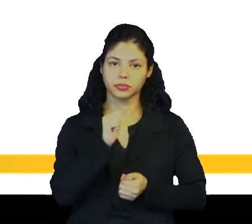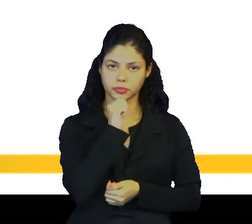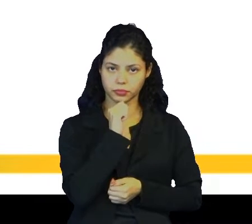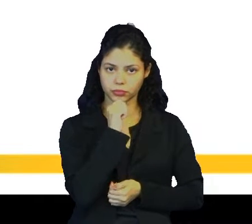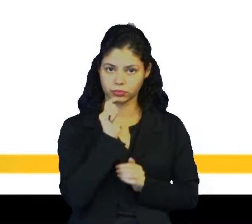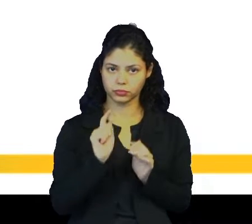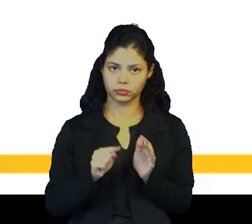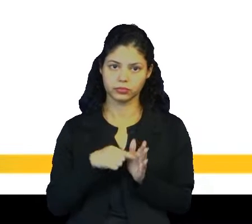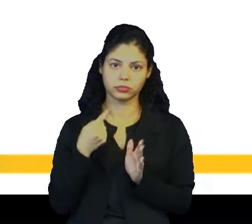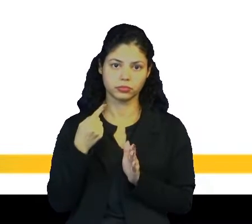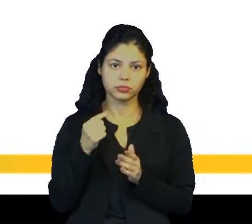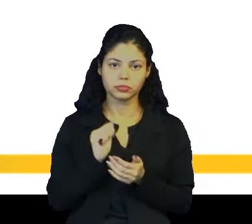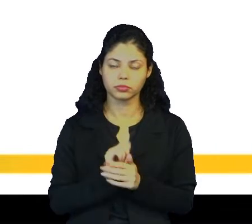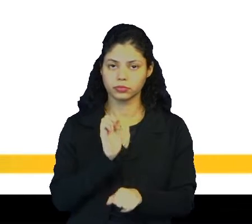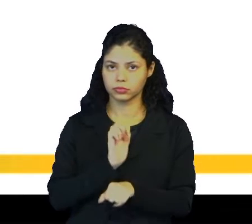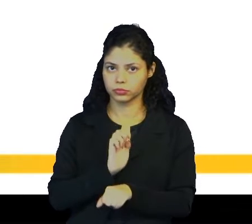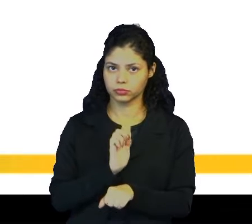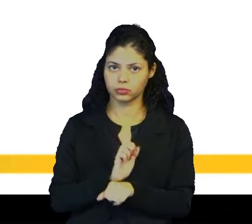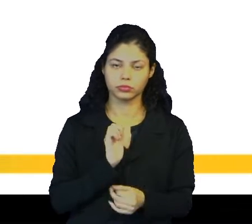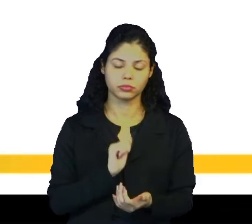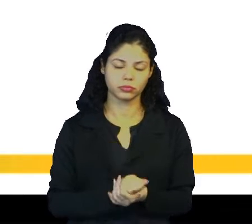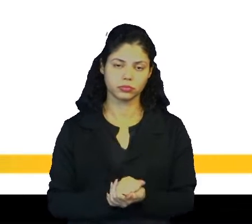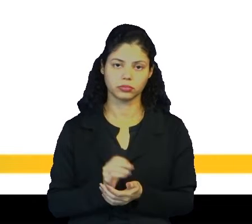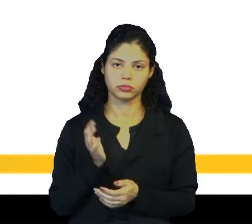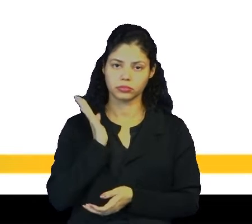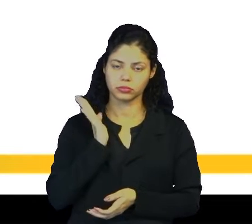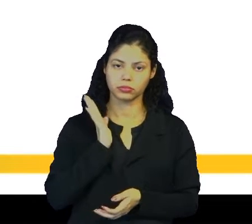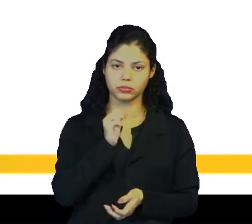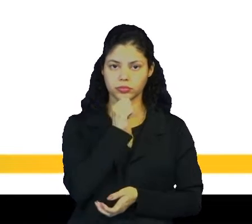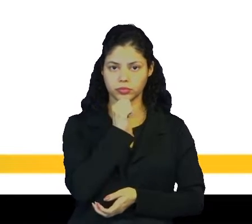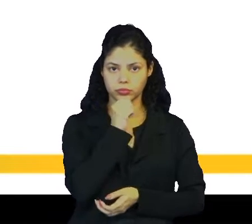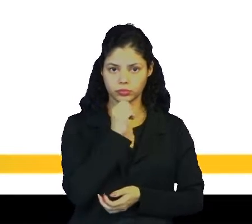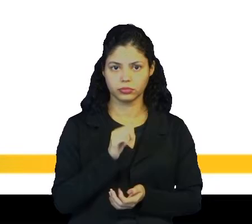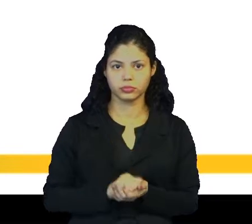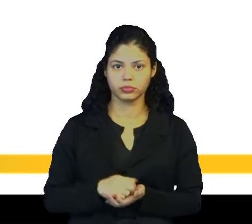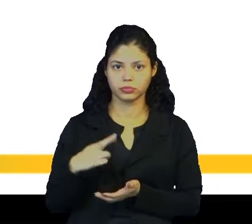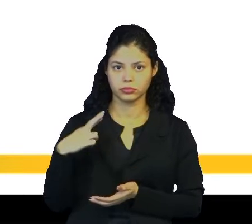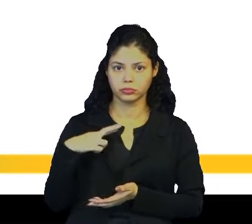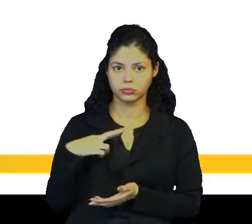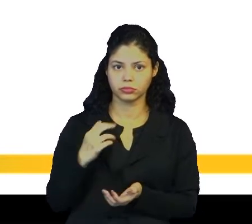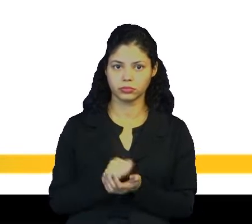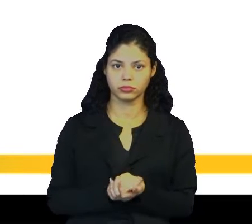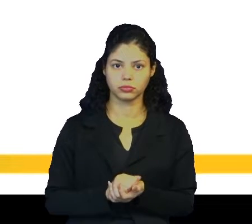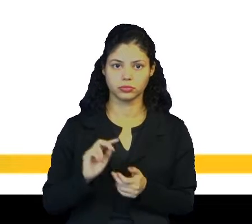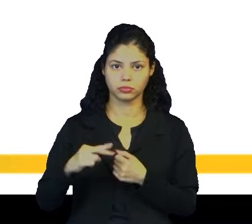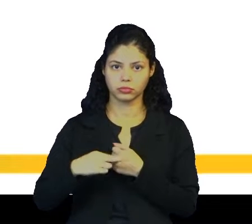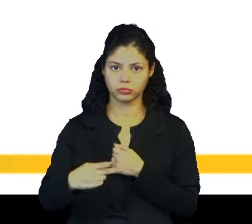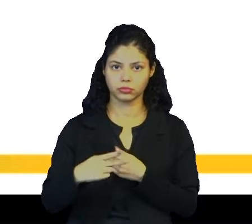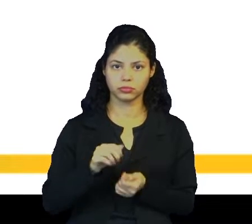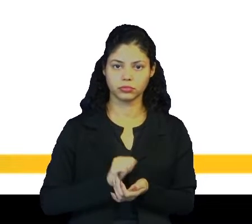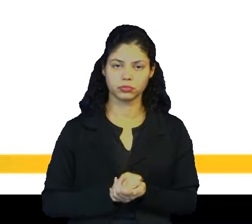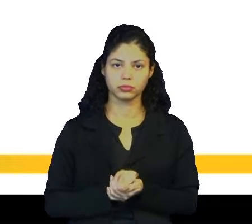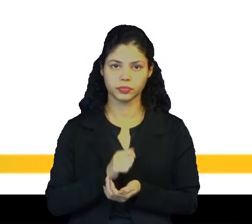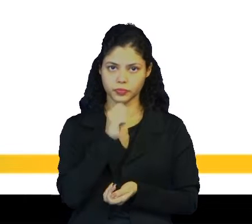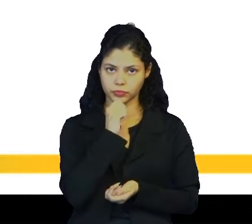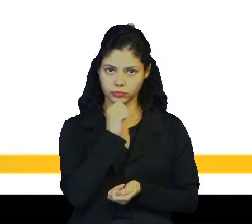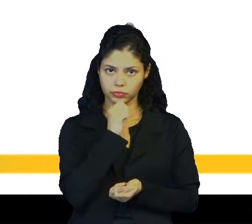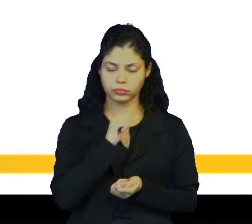do primeiro Estado burguês, e uma monarquia parlamentar, que foi, a consequência aí da Revolução Gloriosa lá na